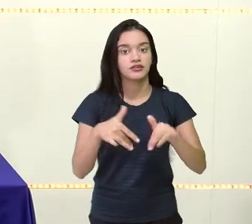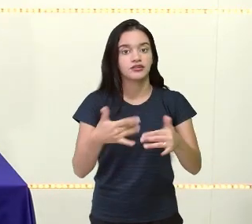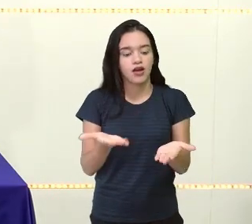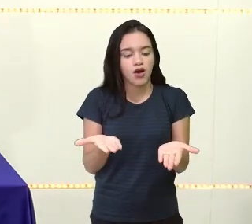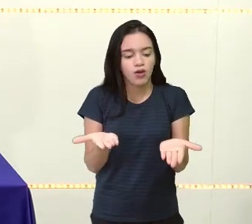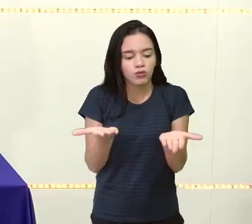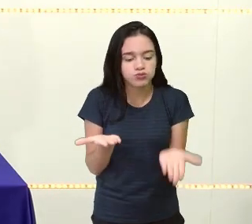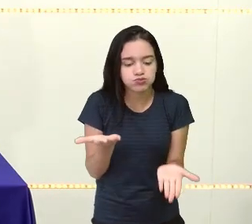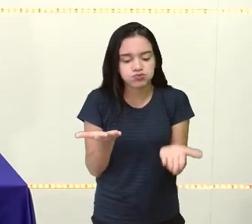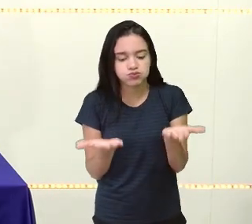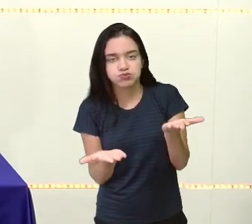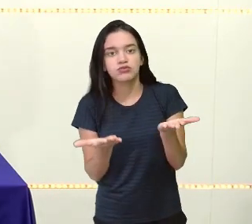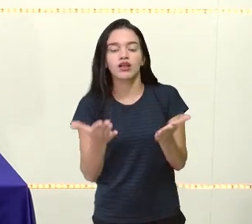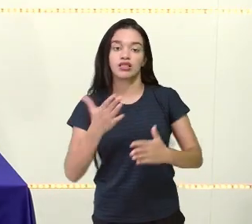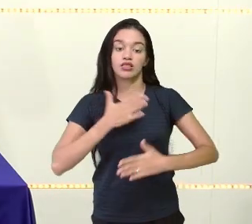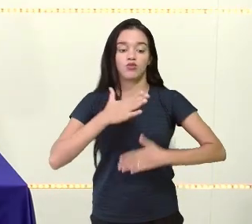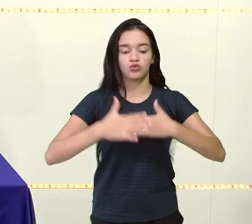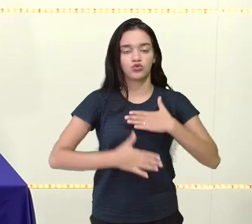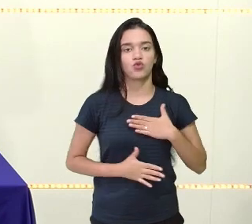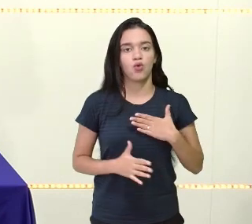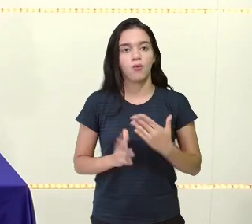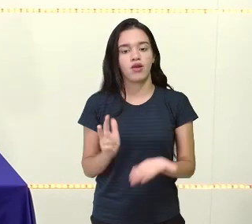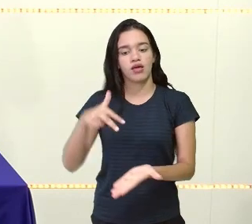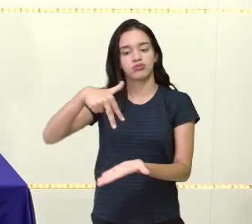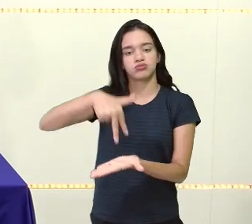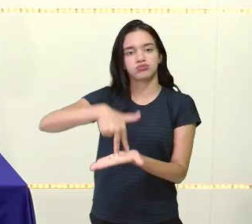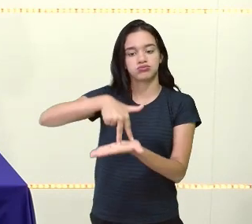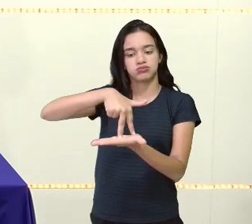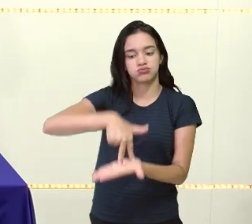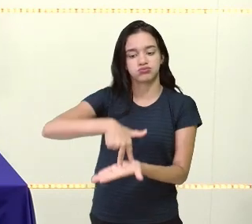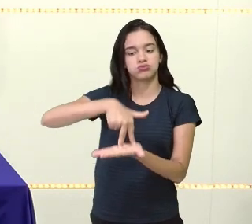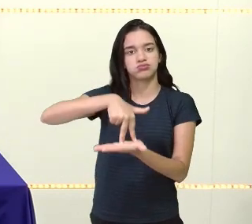a gente sobe em uma balança. Então, lembrem disso, tá?